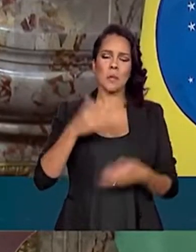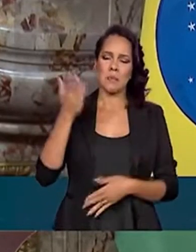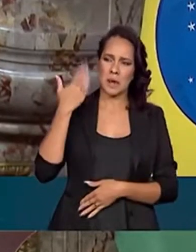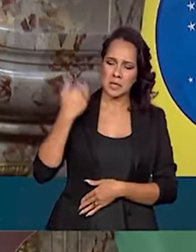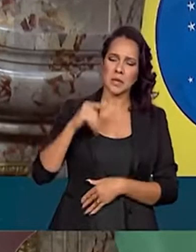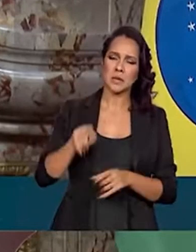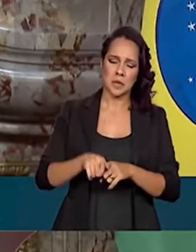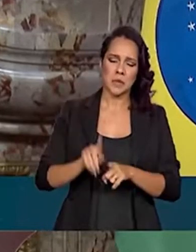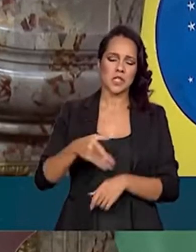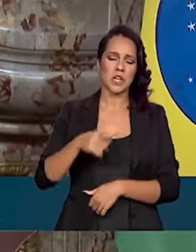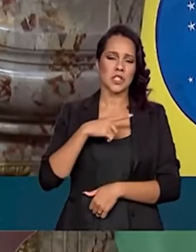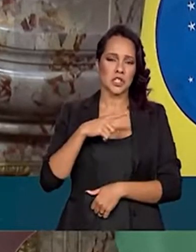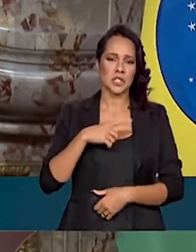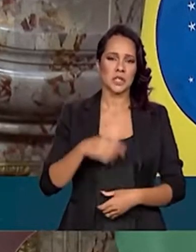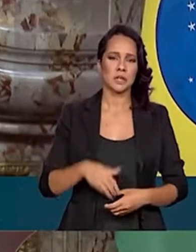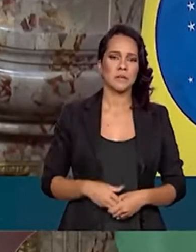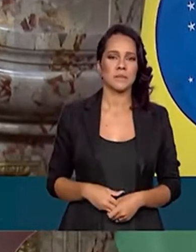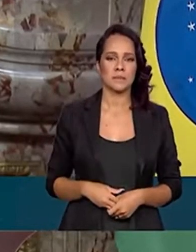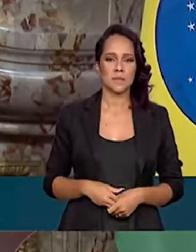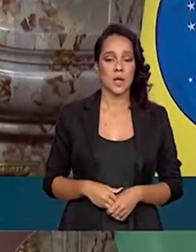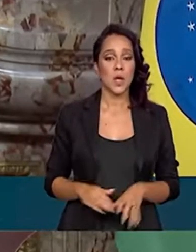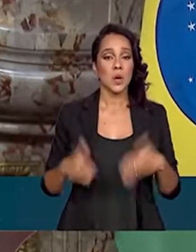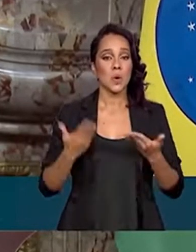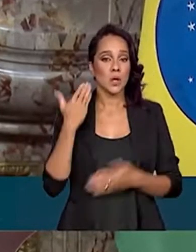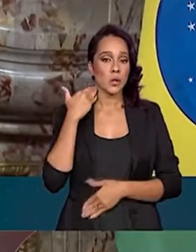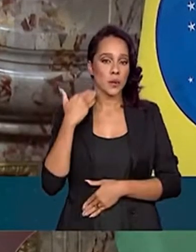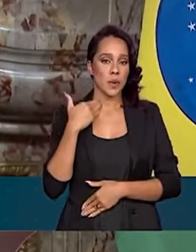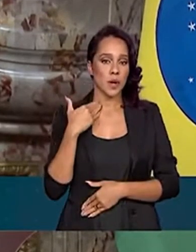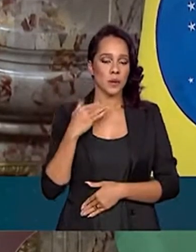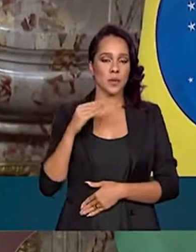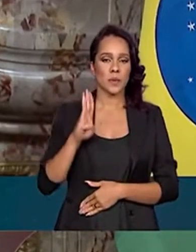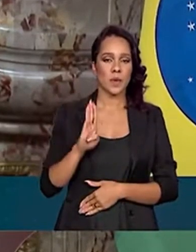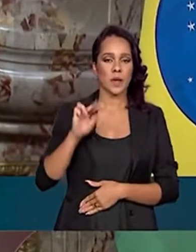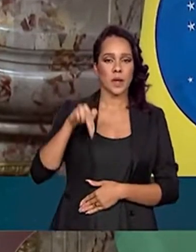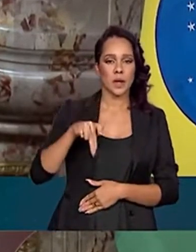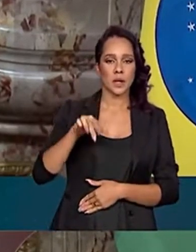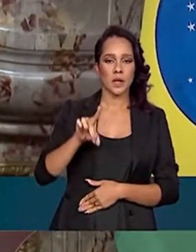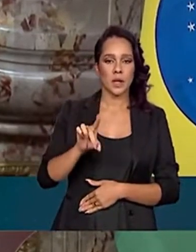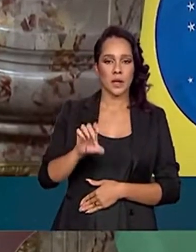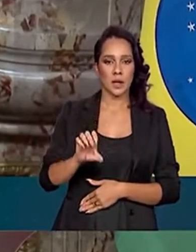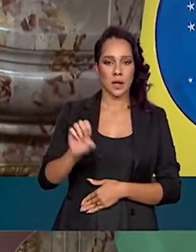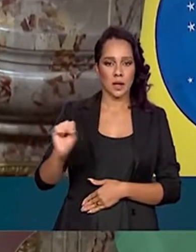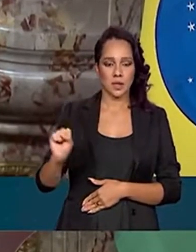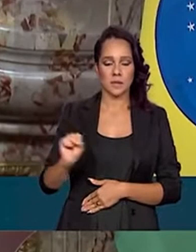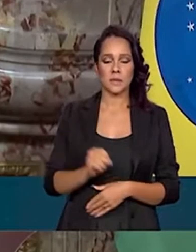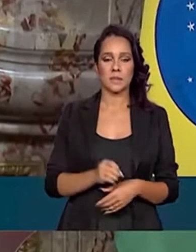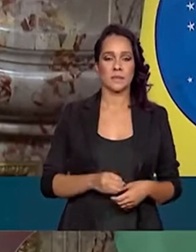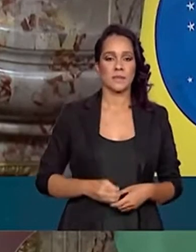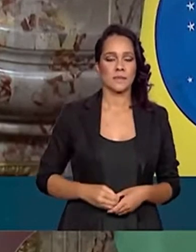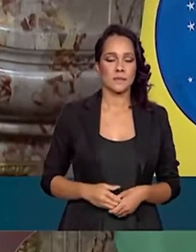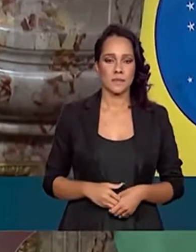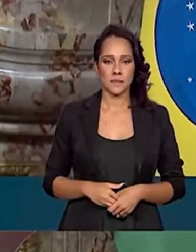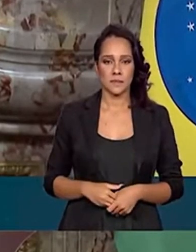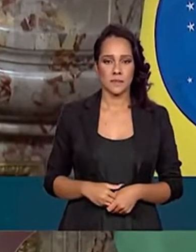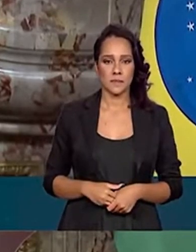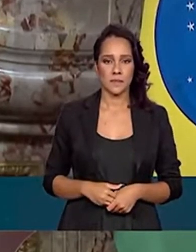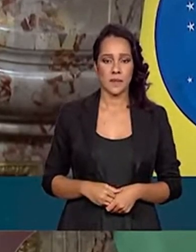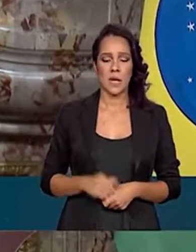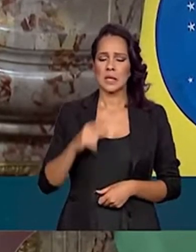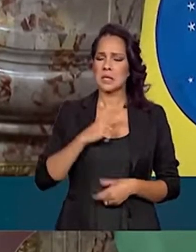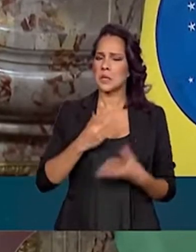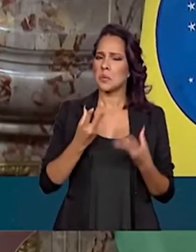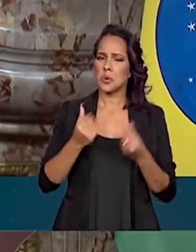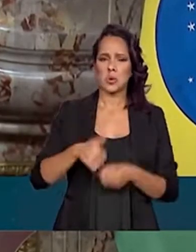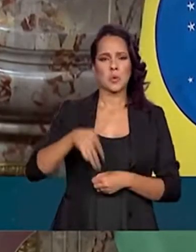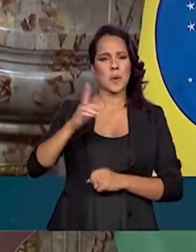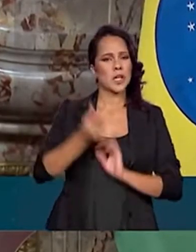el orgullo que tengo y tenía, quando o Banco de Desenvolvimento Brasileiro, cuando el BNDES, tinha muito